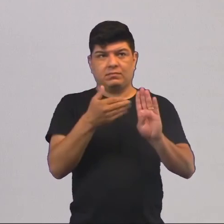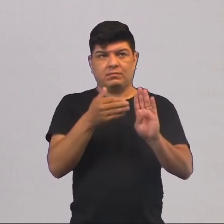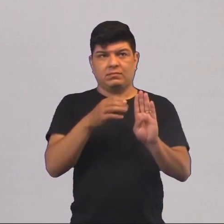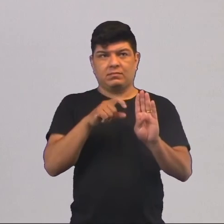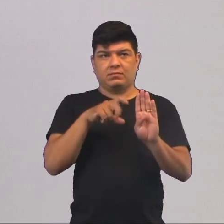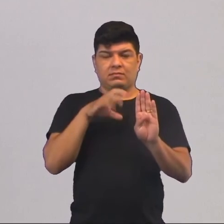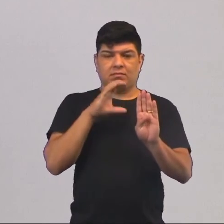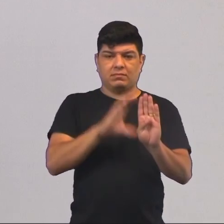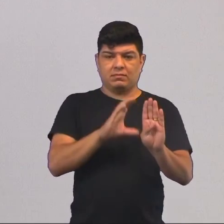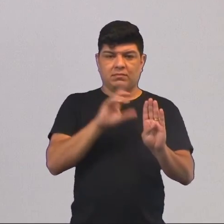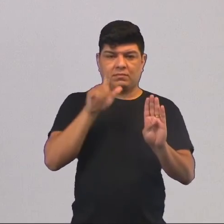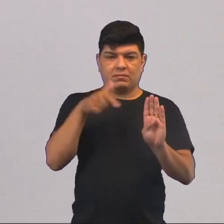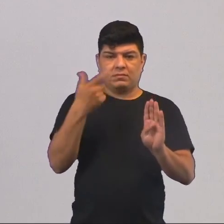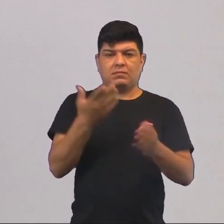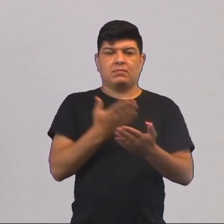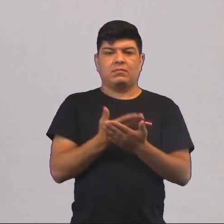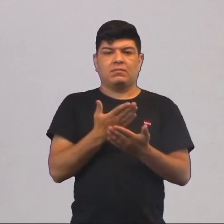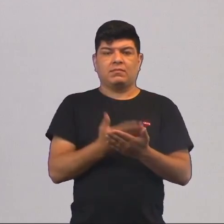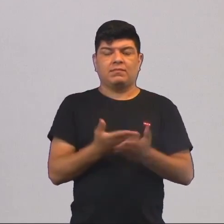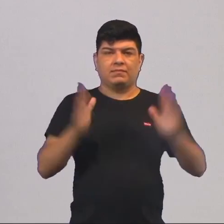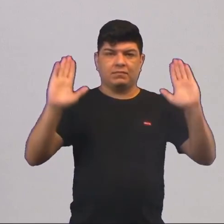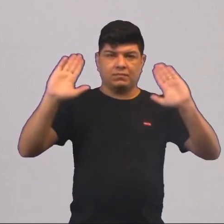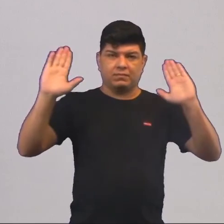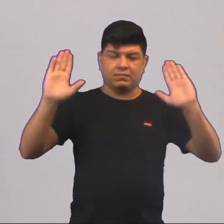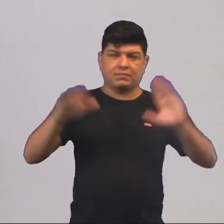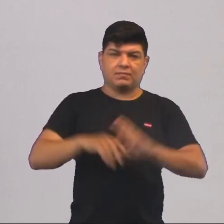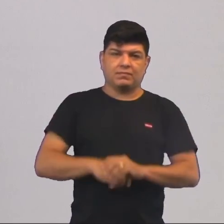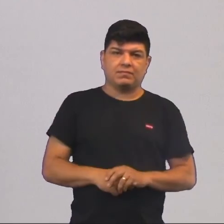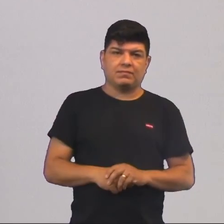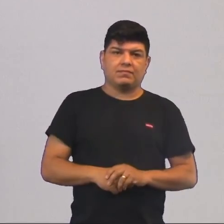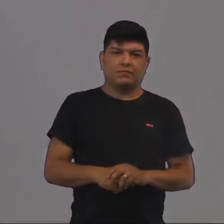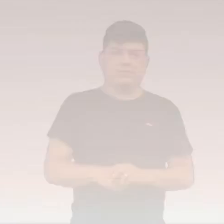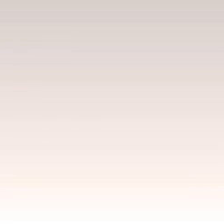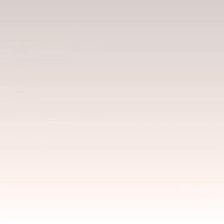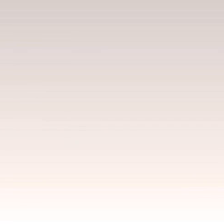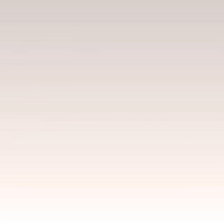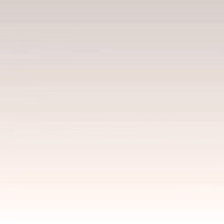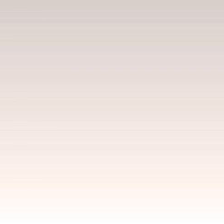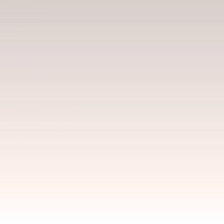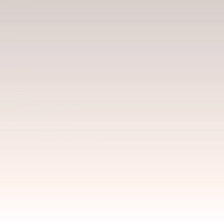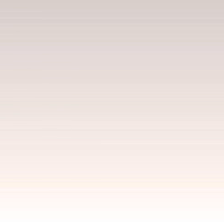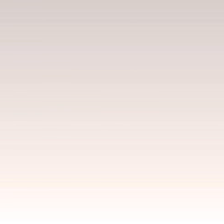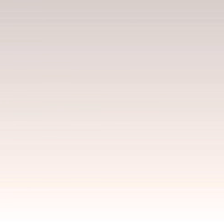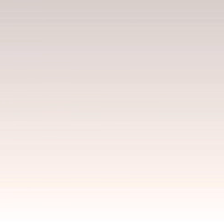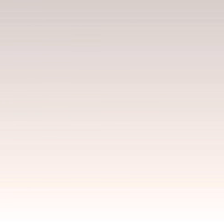acessar a nossa plataforma Eduque e até a próxima aula.